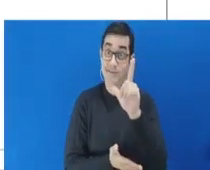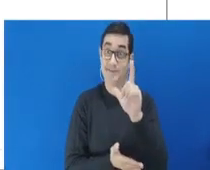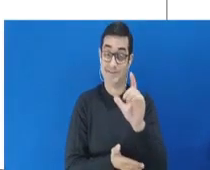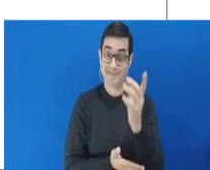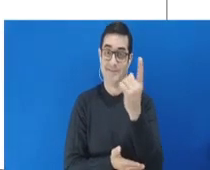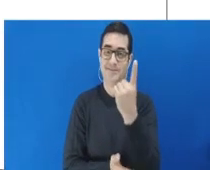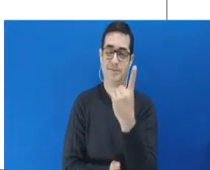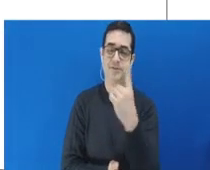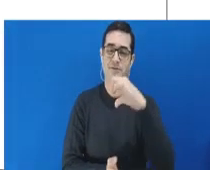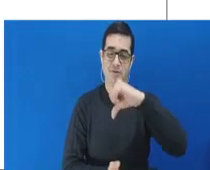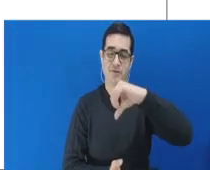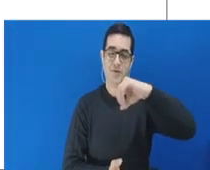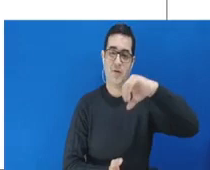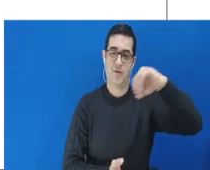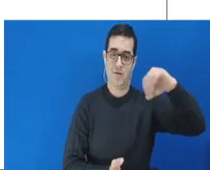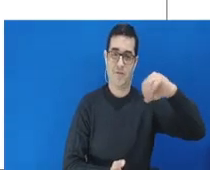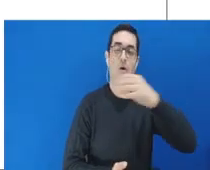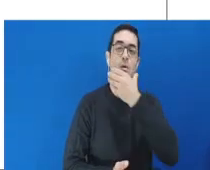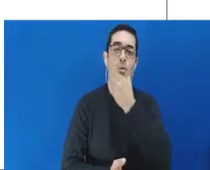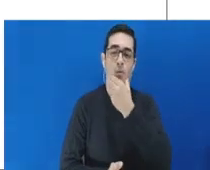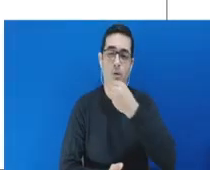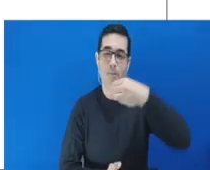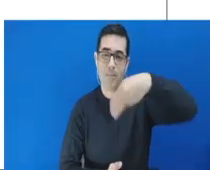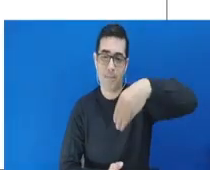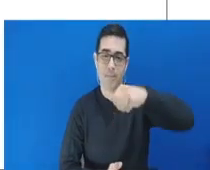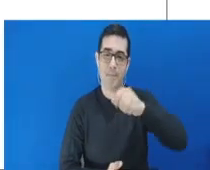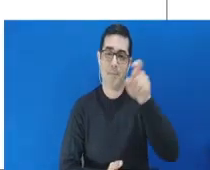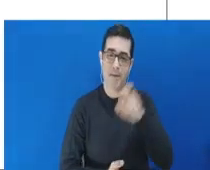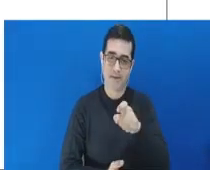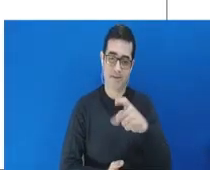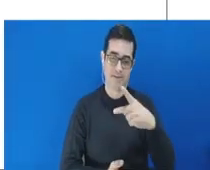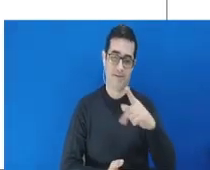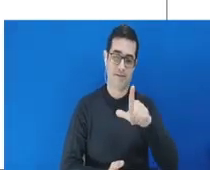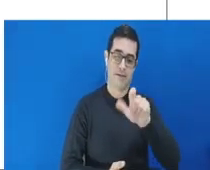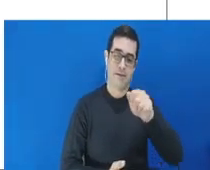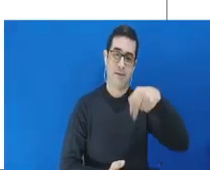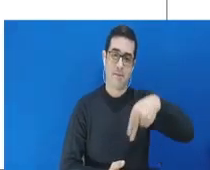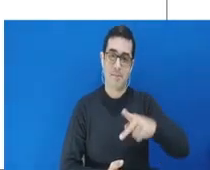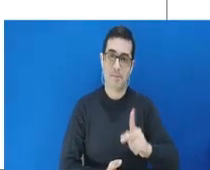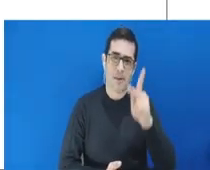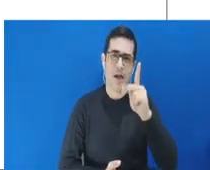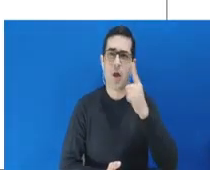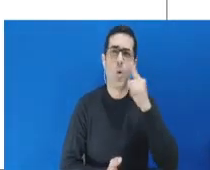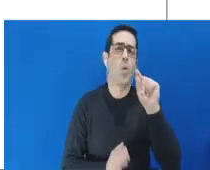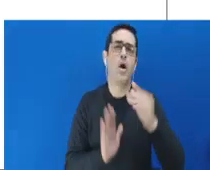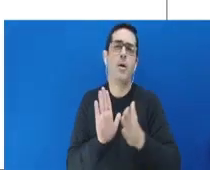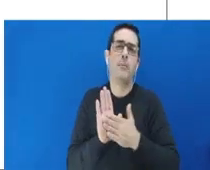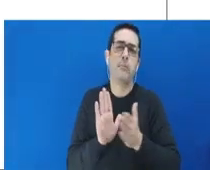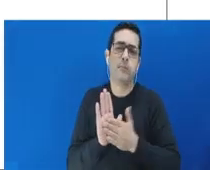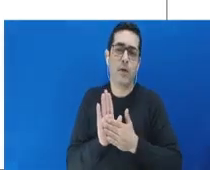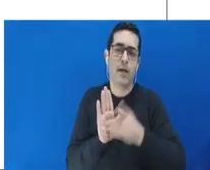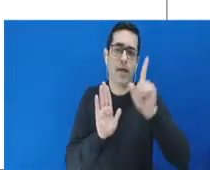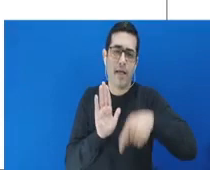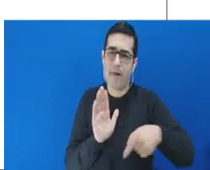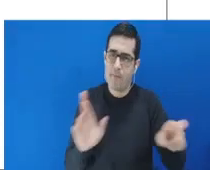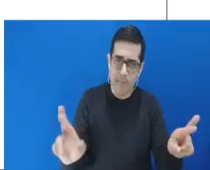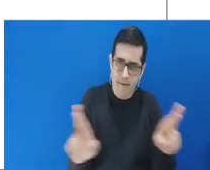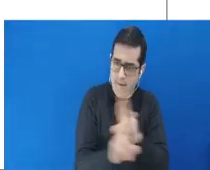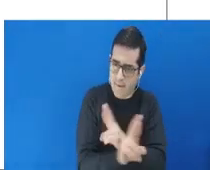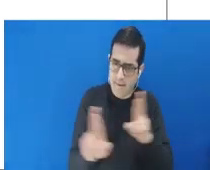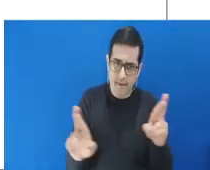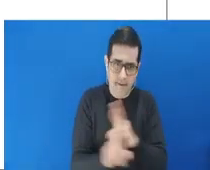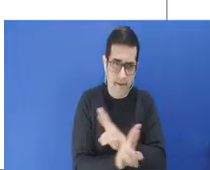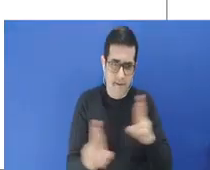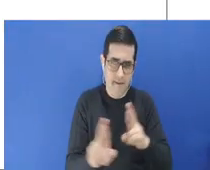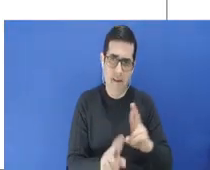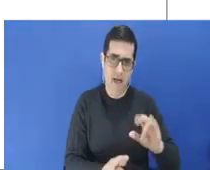20, Max Planck propõe que existe uma relação entre a troca da